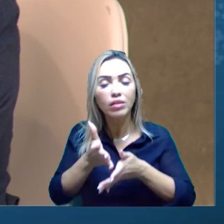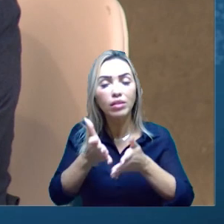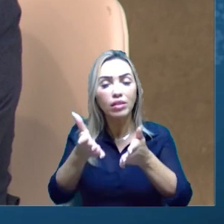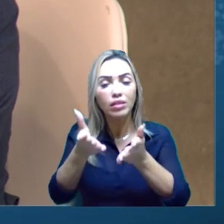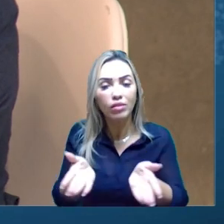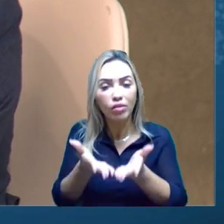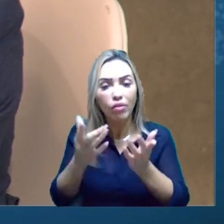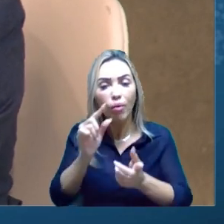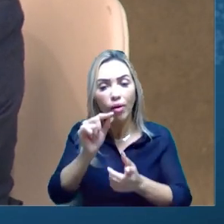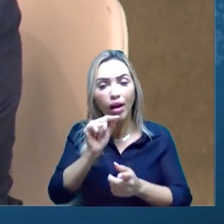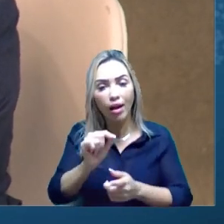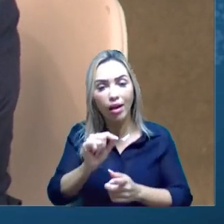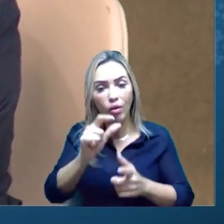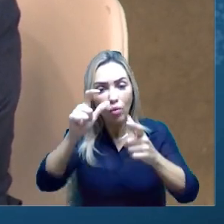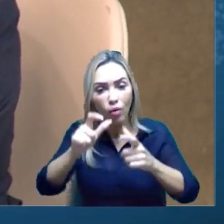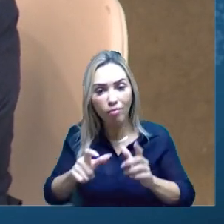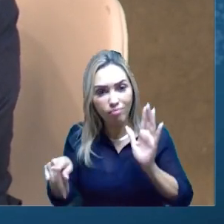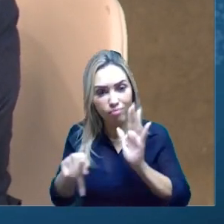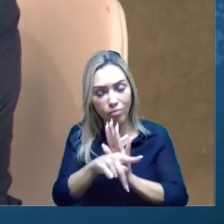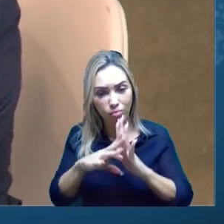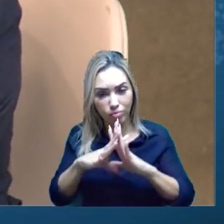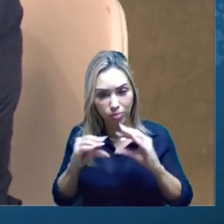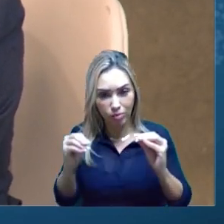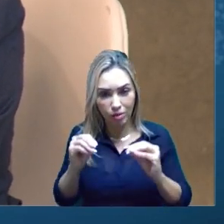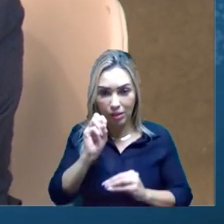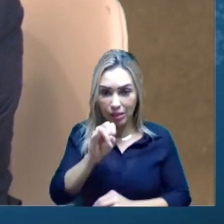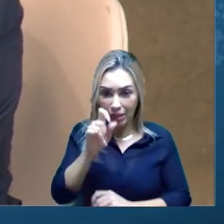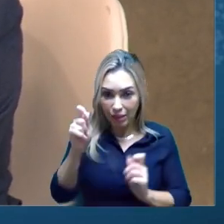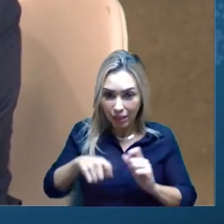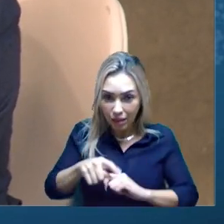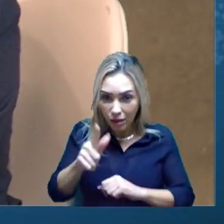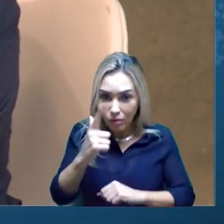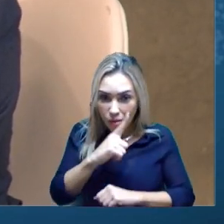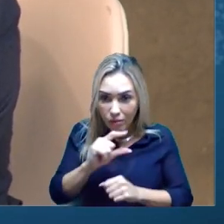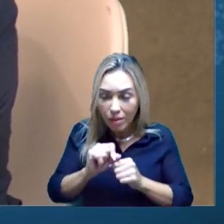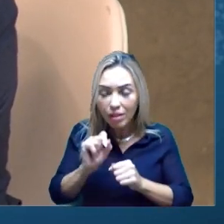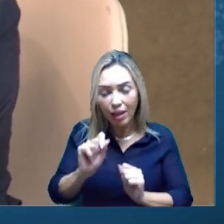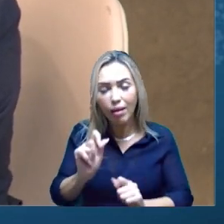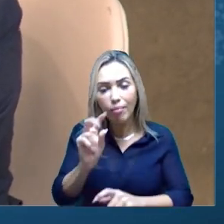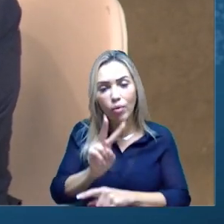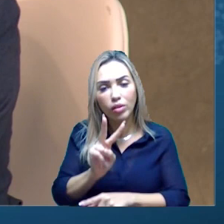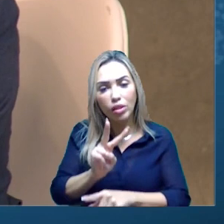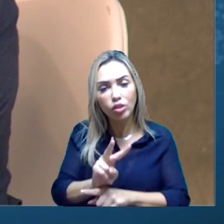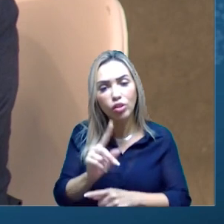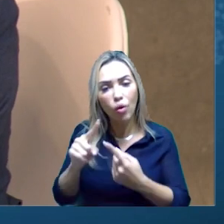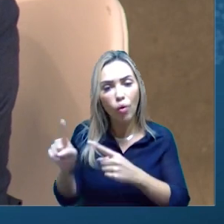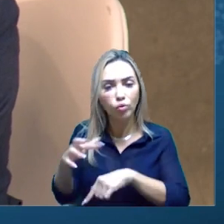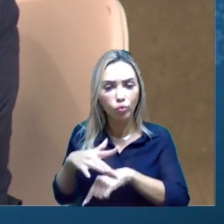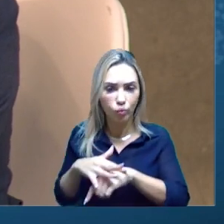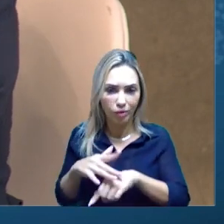a imunidade local. Se você puder fazer isso, você pode proteger contra infecções.